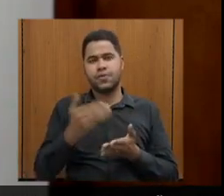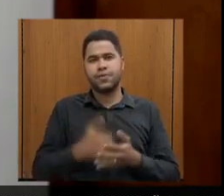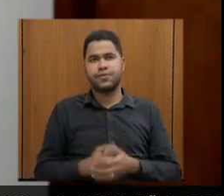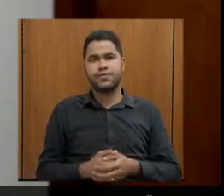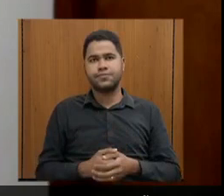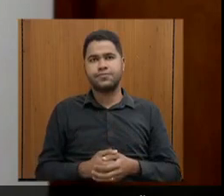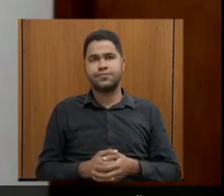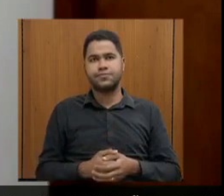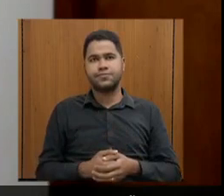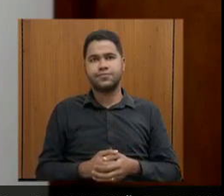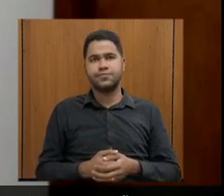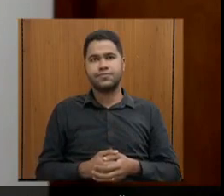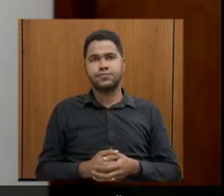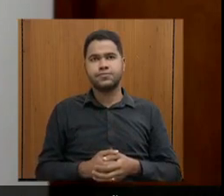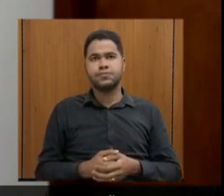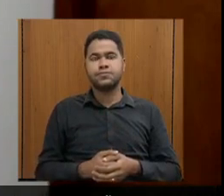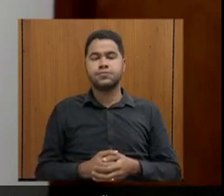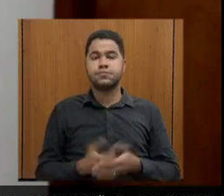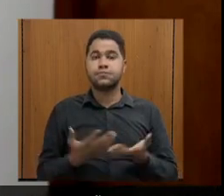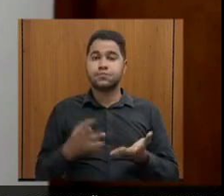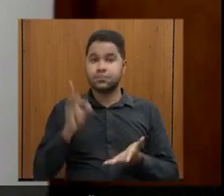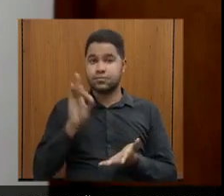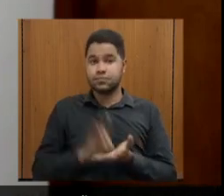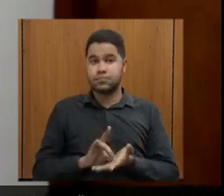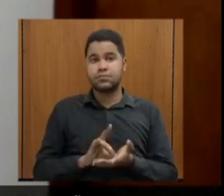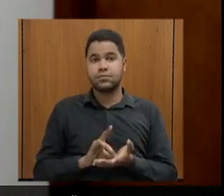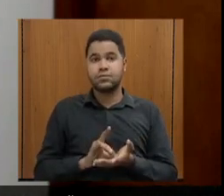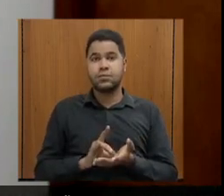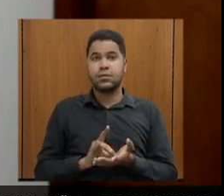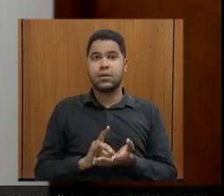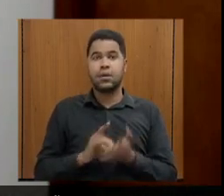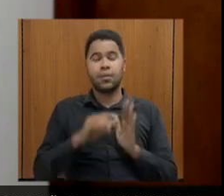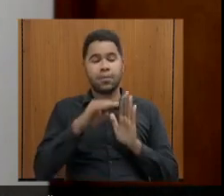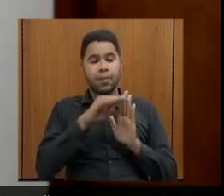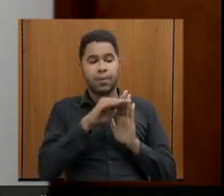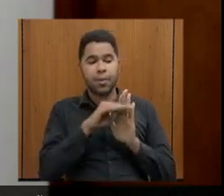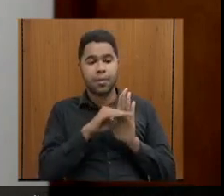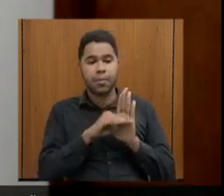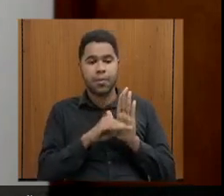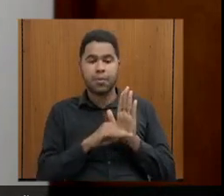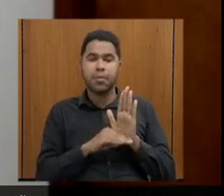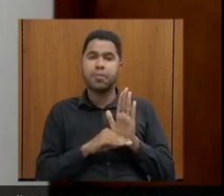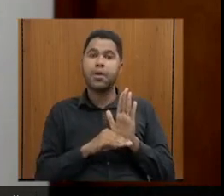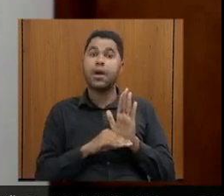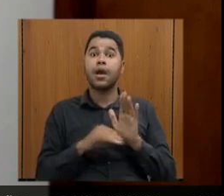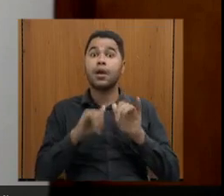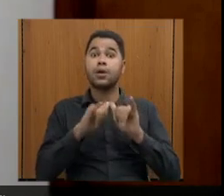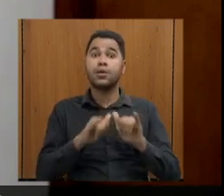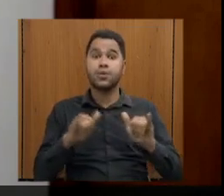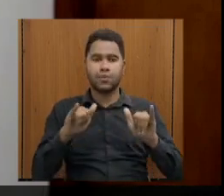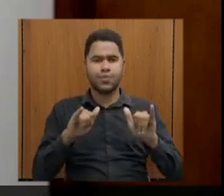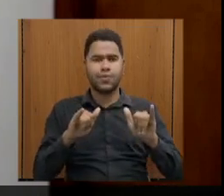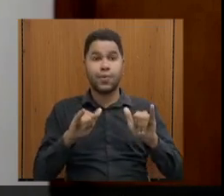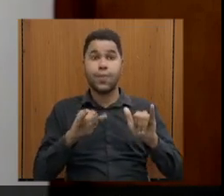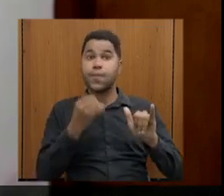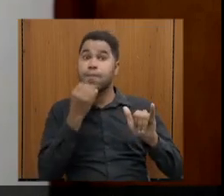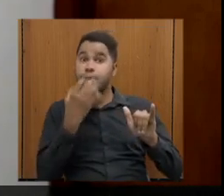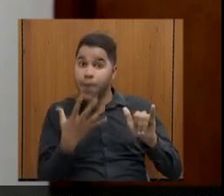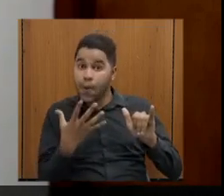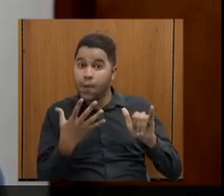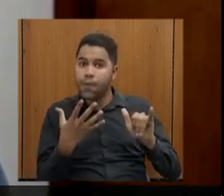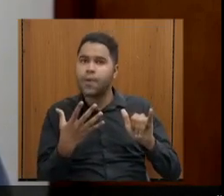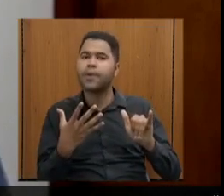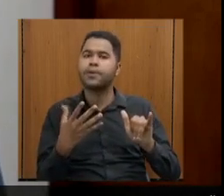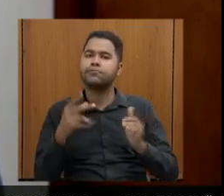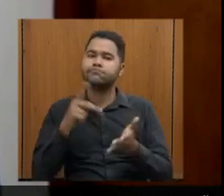e isso com dominar finalmente realmente que contamina a notícia ruim mas a notícia boa é a pouco